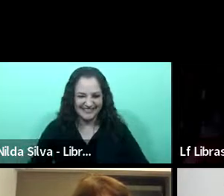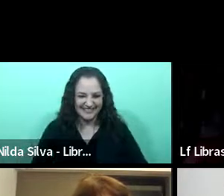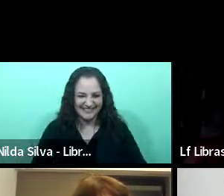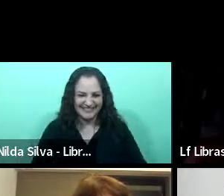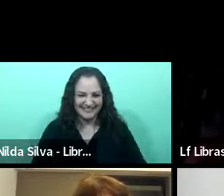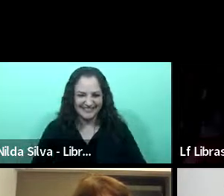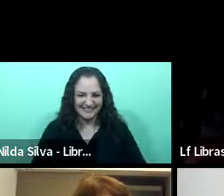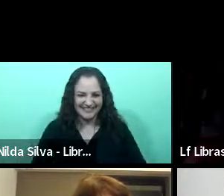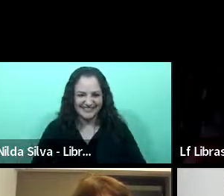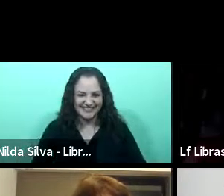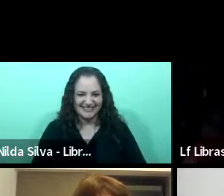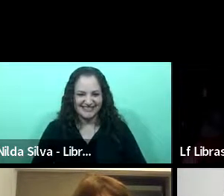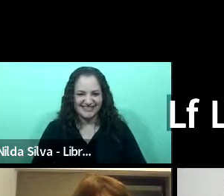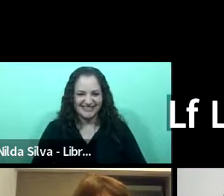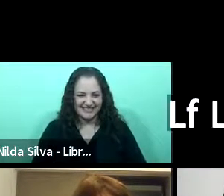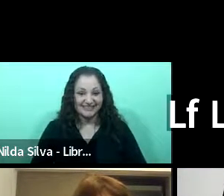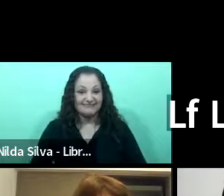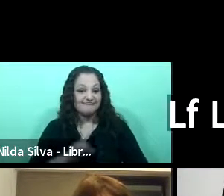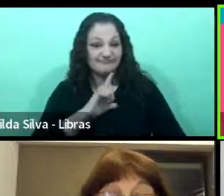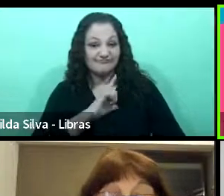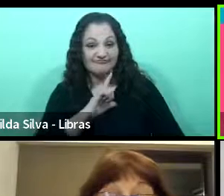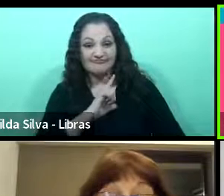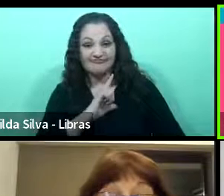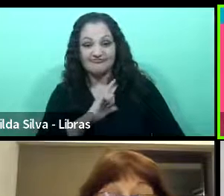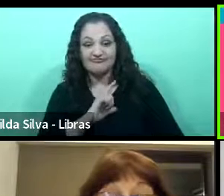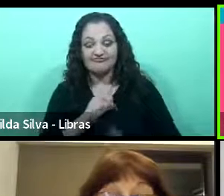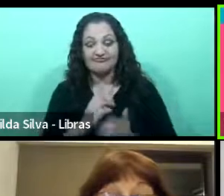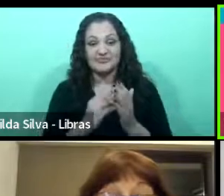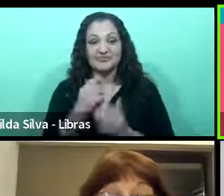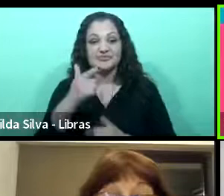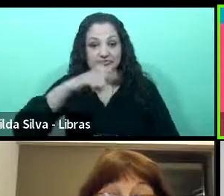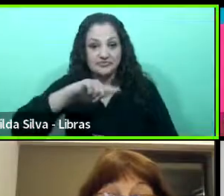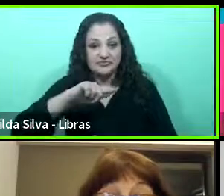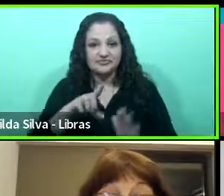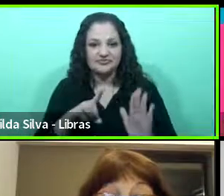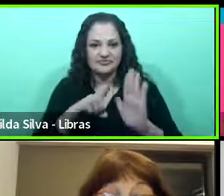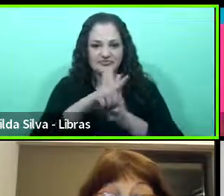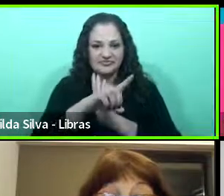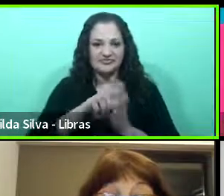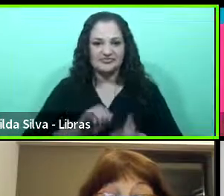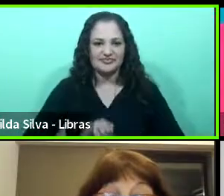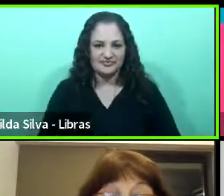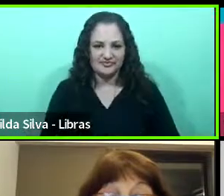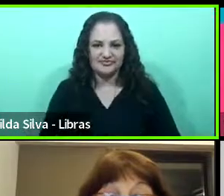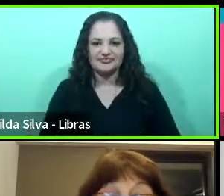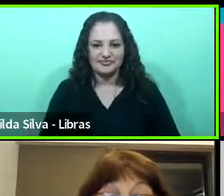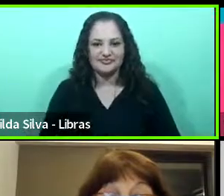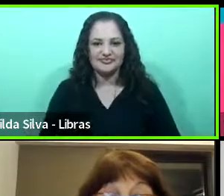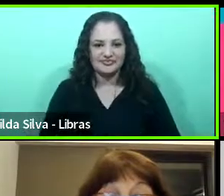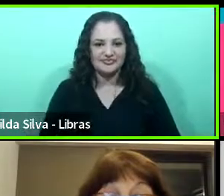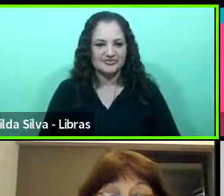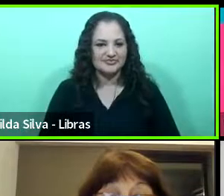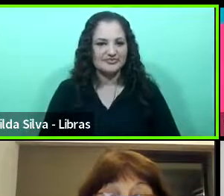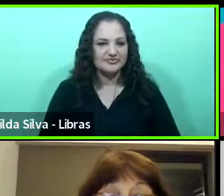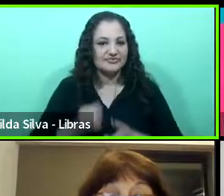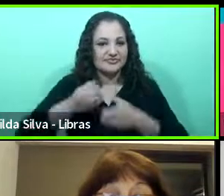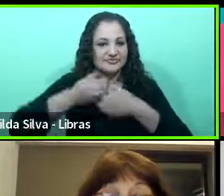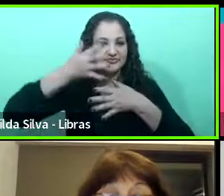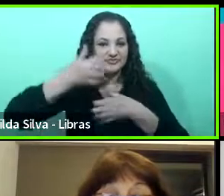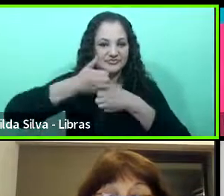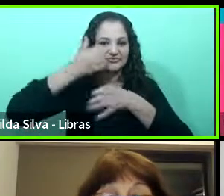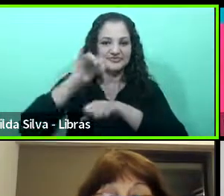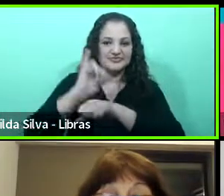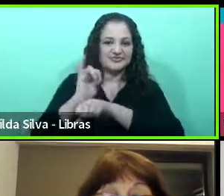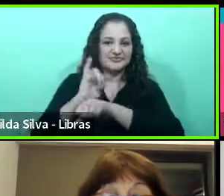Letícia. A gente ainda tem mais uma pergunta aqui, que foi colocada no chat do